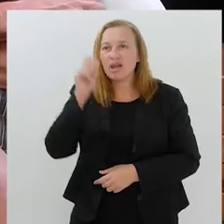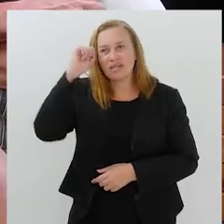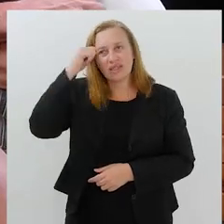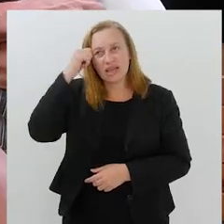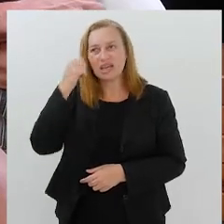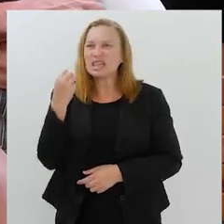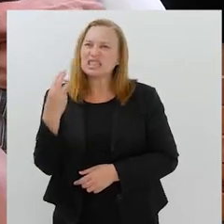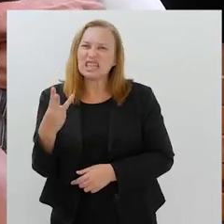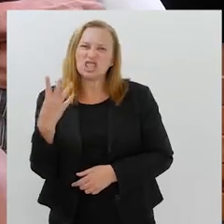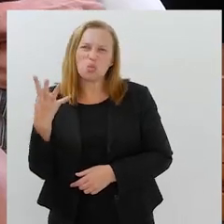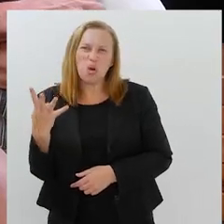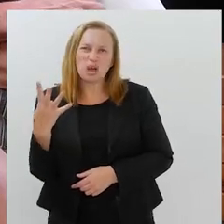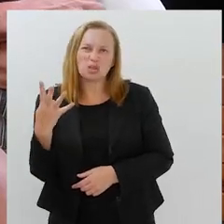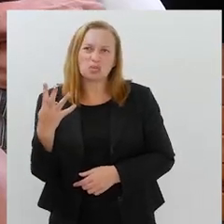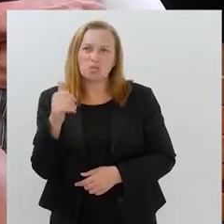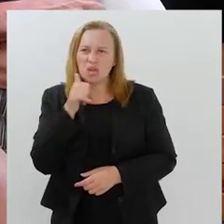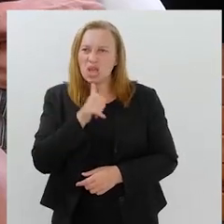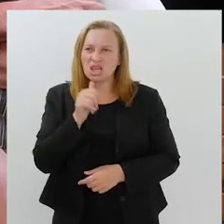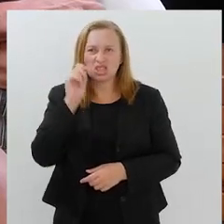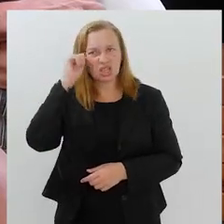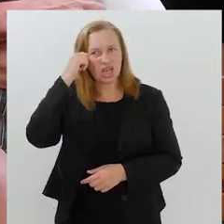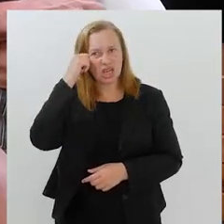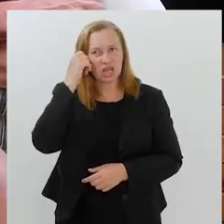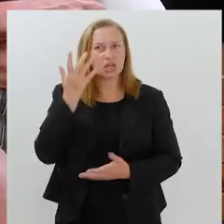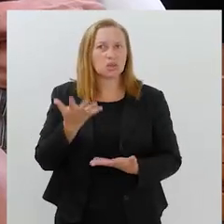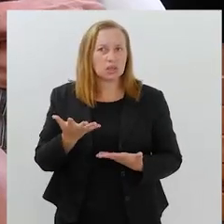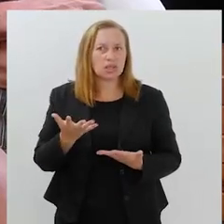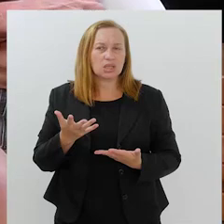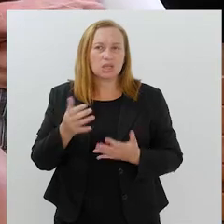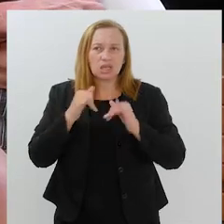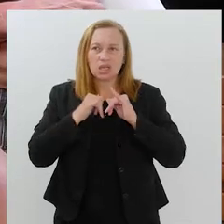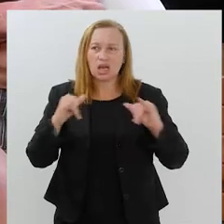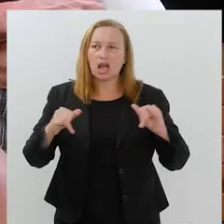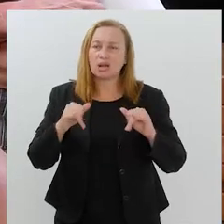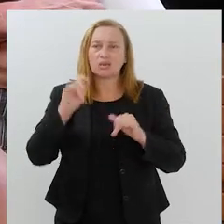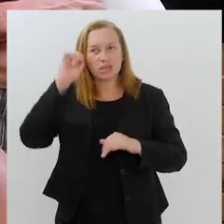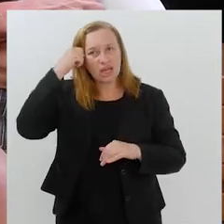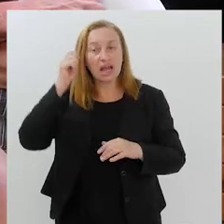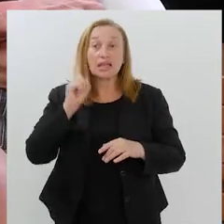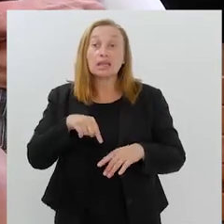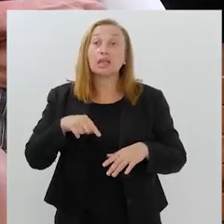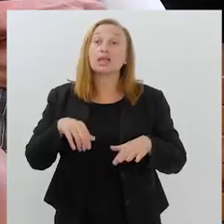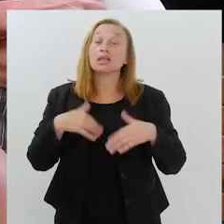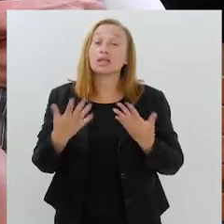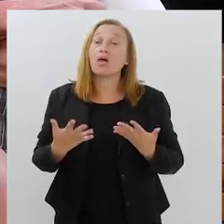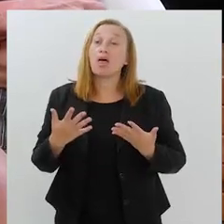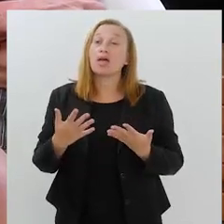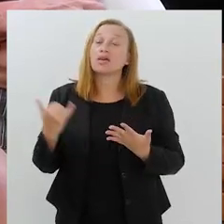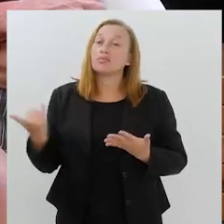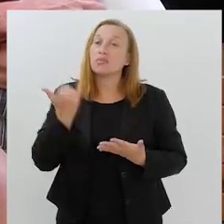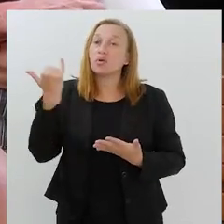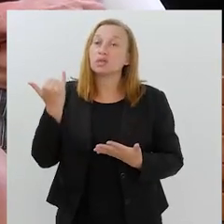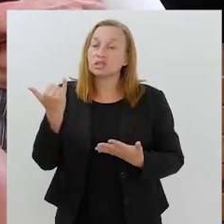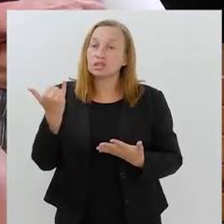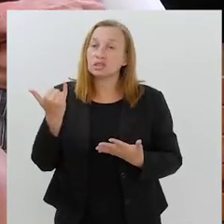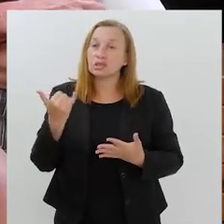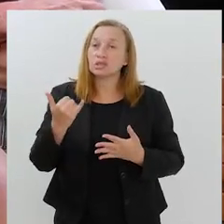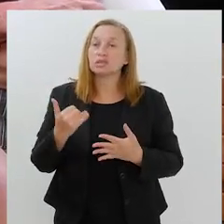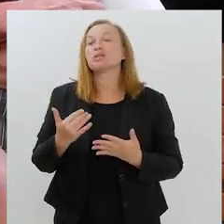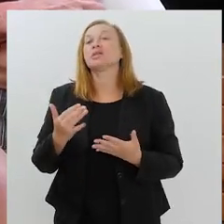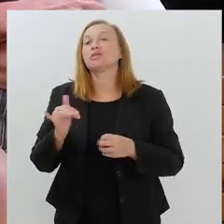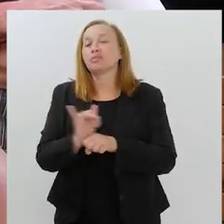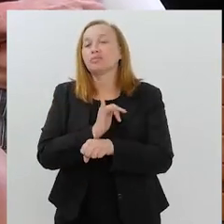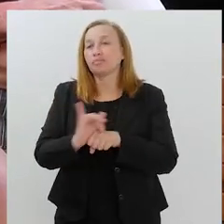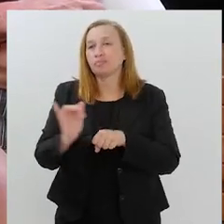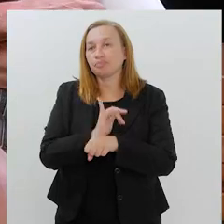em mulheres negras somos três quatro mulheres negras enfim que se autod declaram negras né então é muito importante que a gente adote para